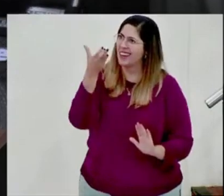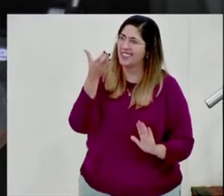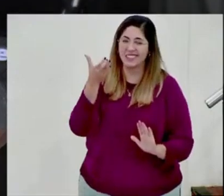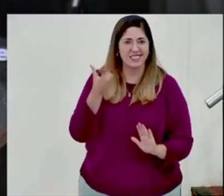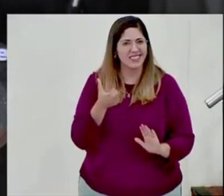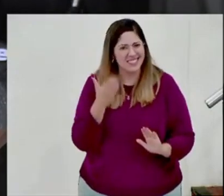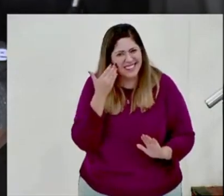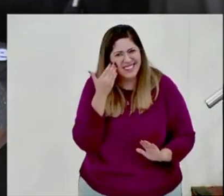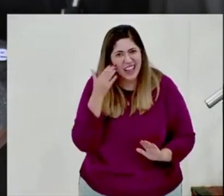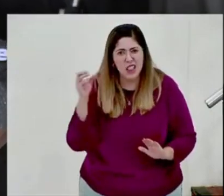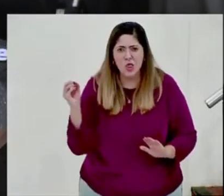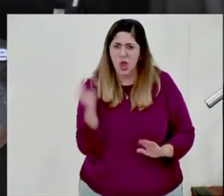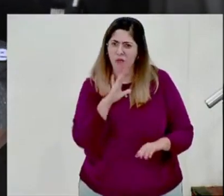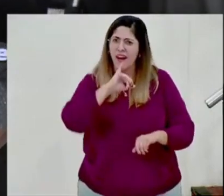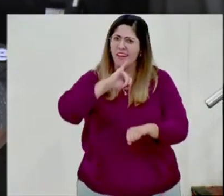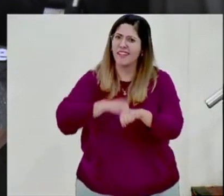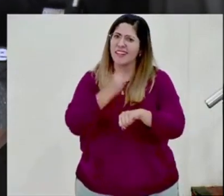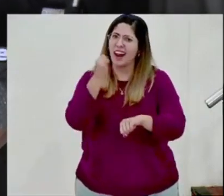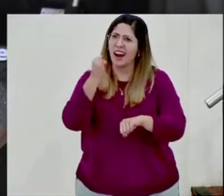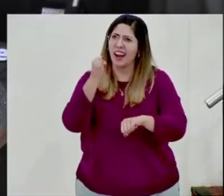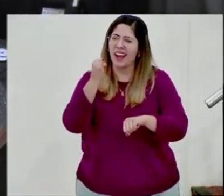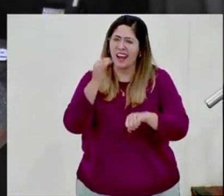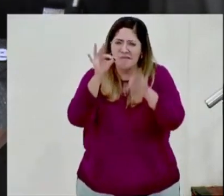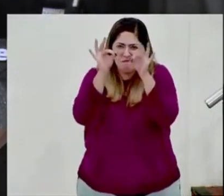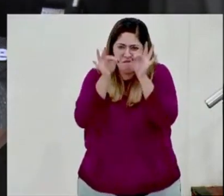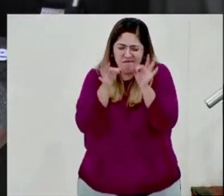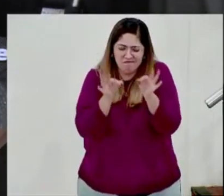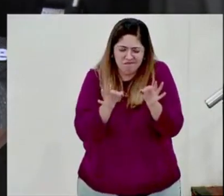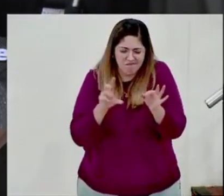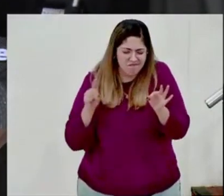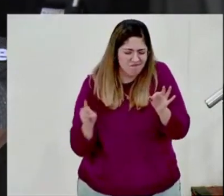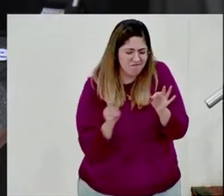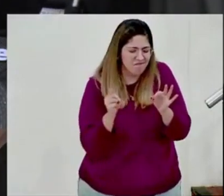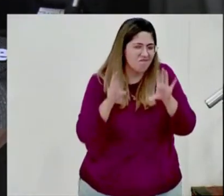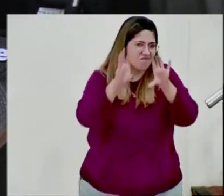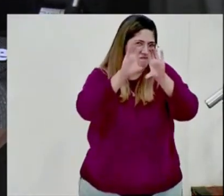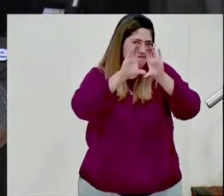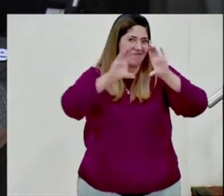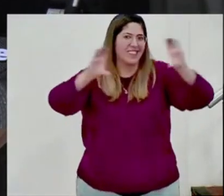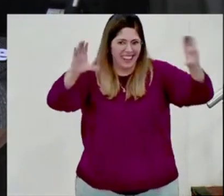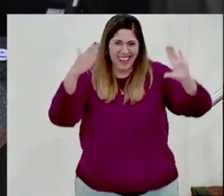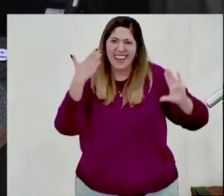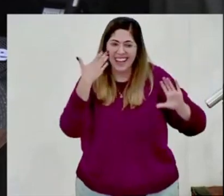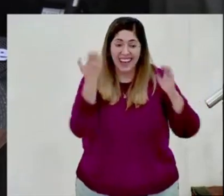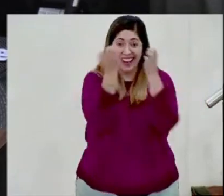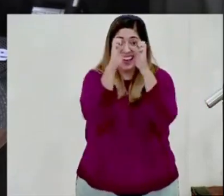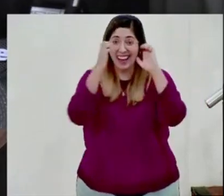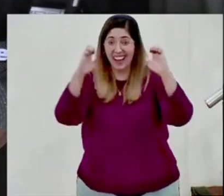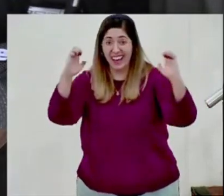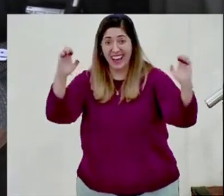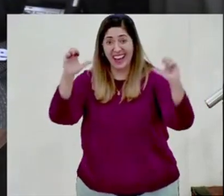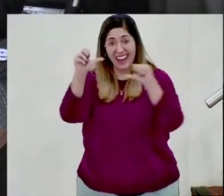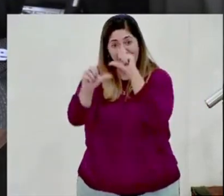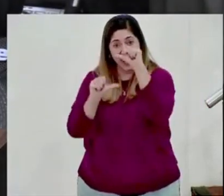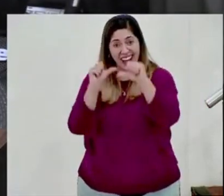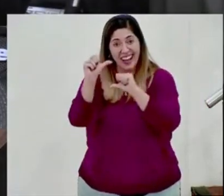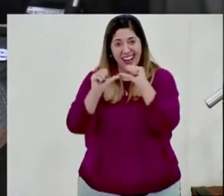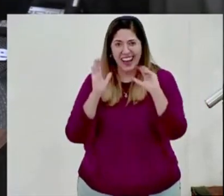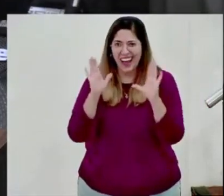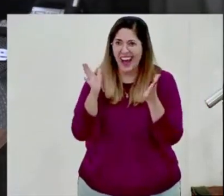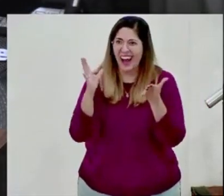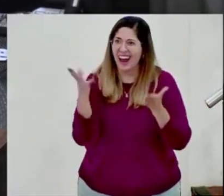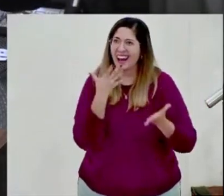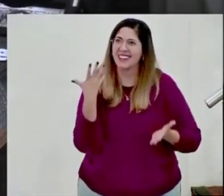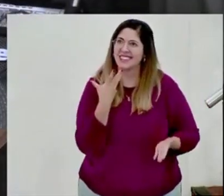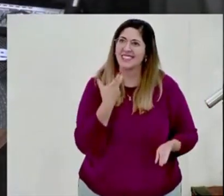Da Nova Jerusalém, perfeita, eterna, divina, do Éden restaurado, do paraíso recuperado,